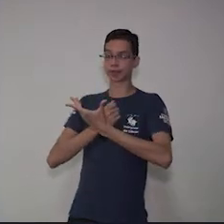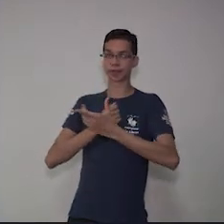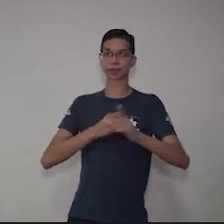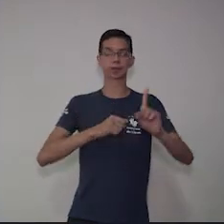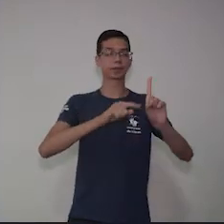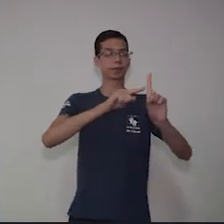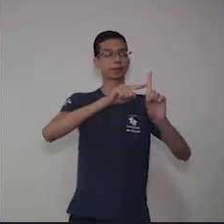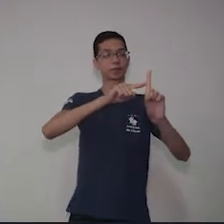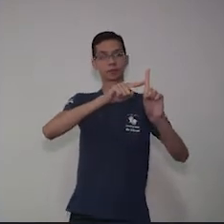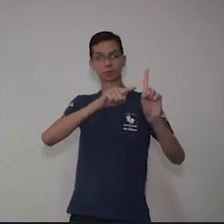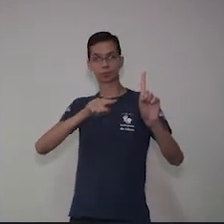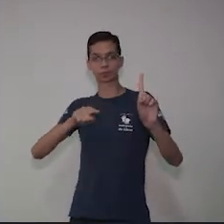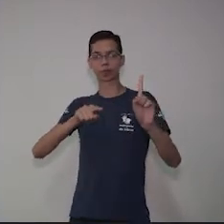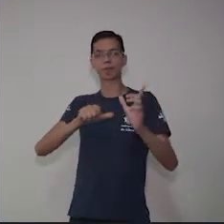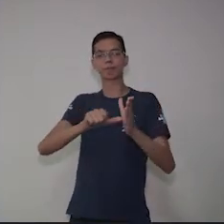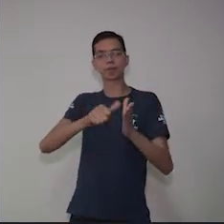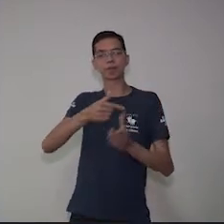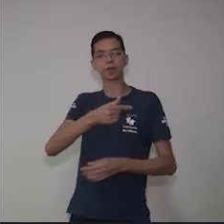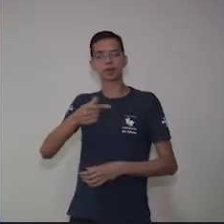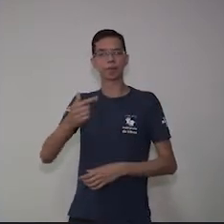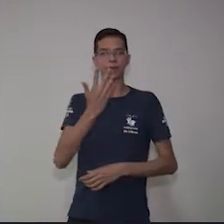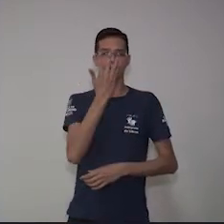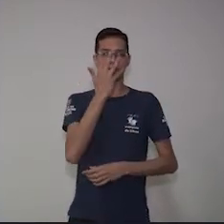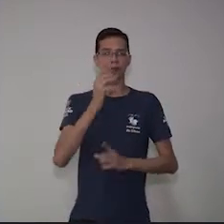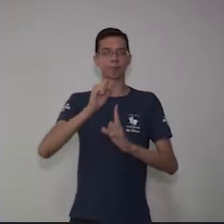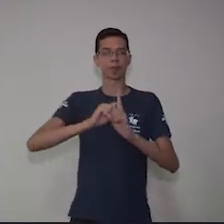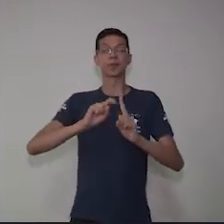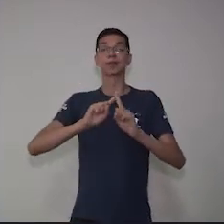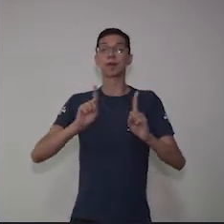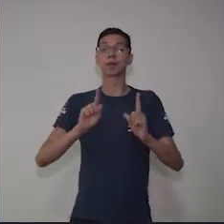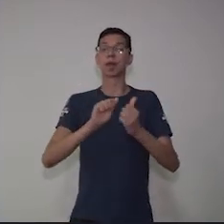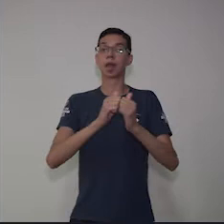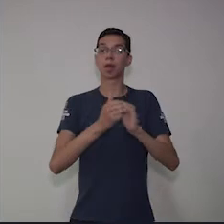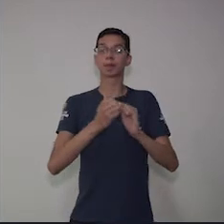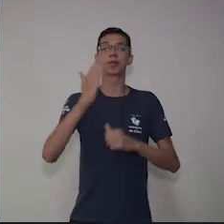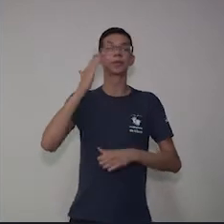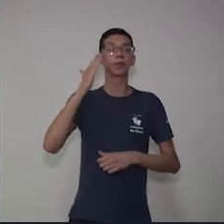primeiras semanas de fevereiro, mas quando nós fazemos a correção,